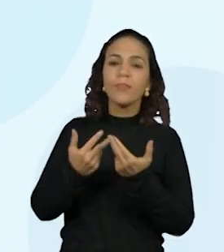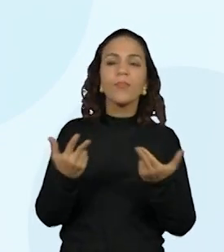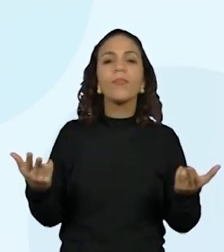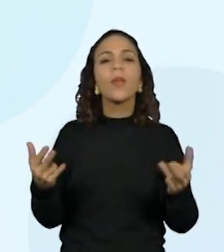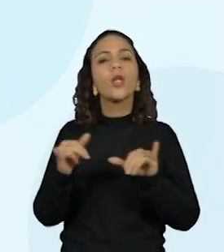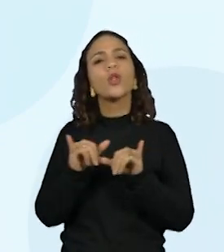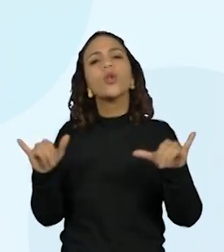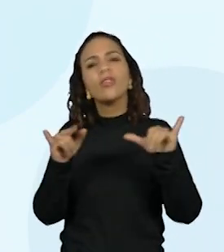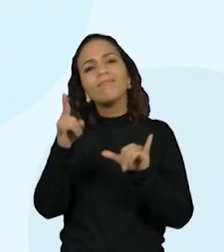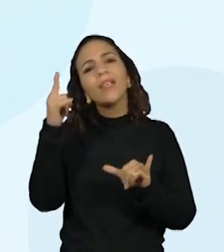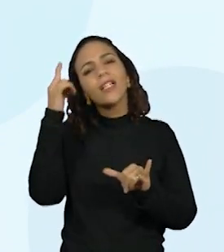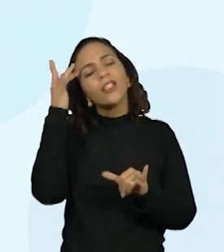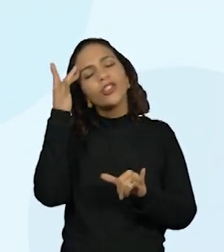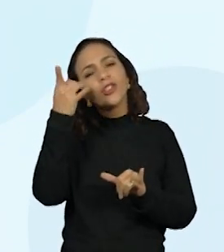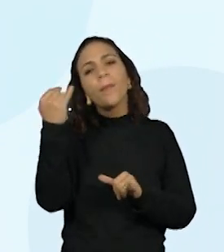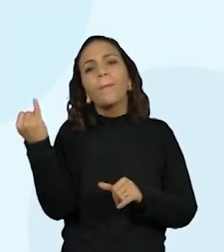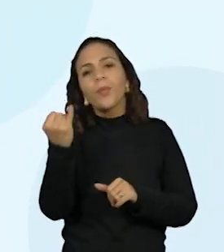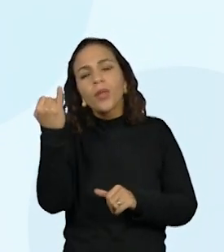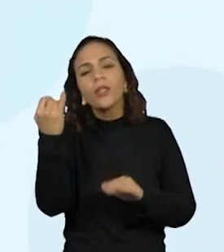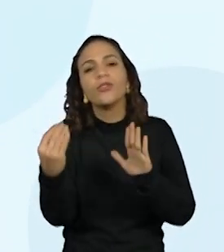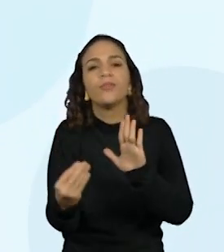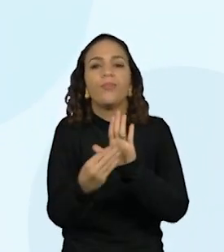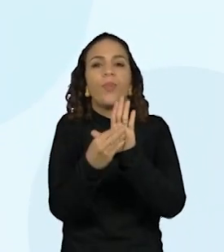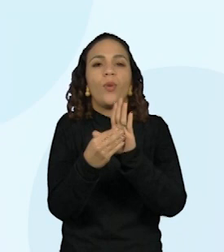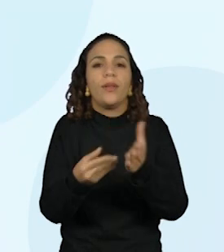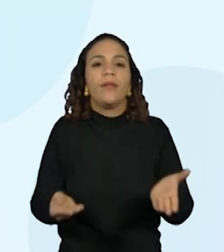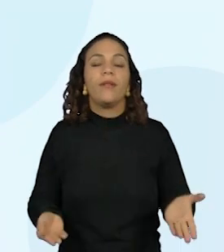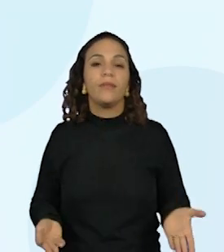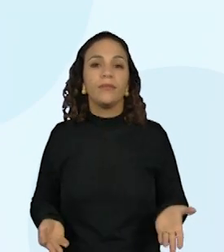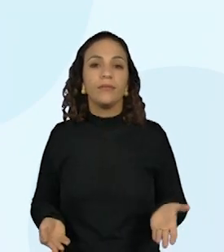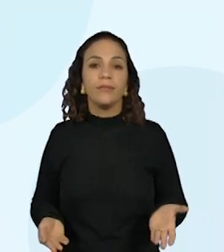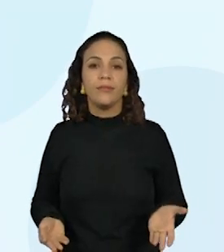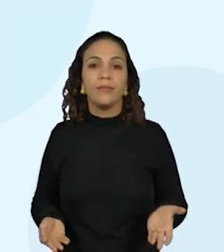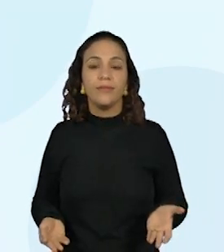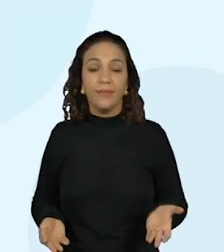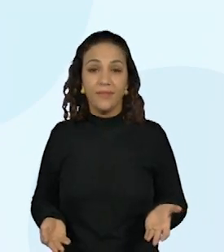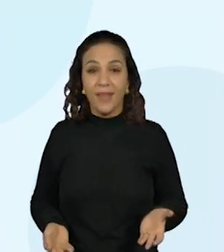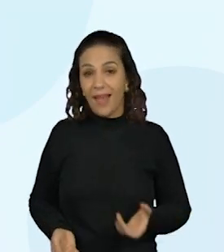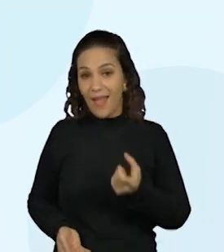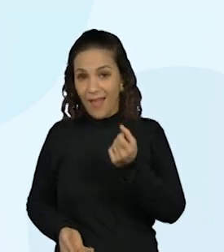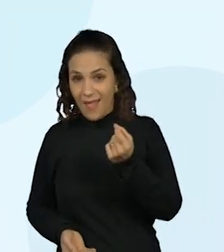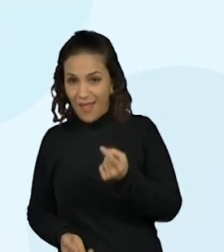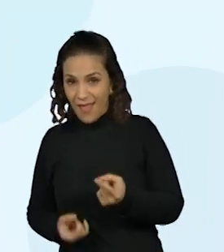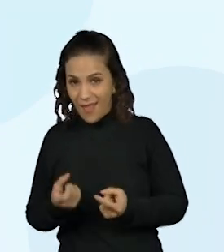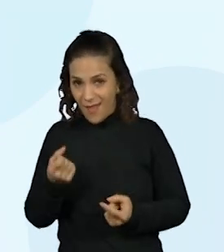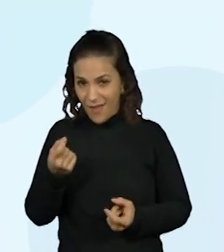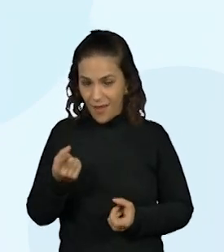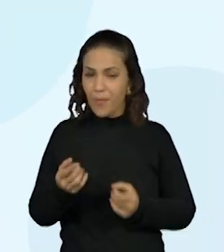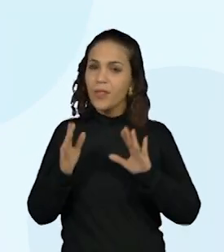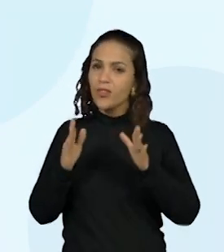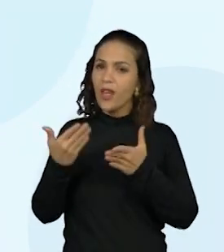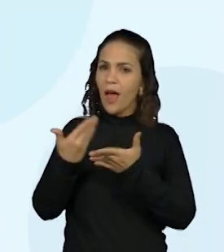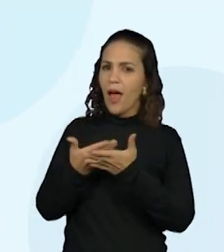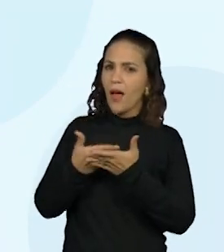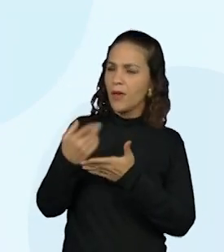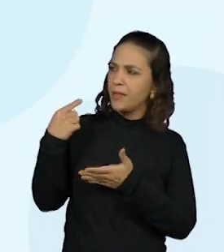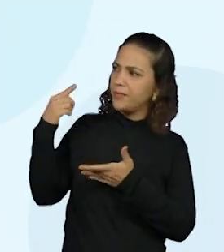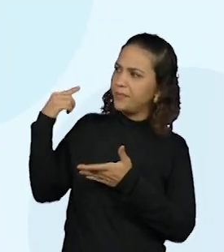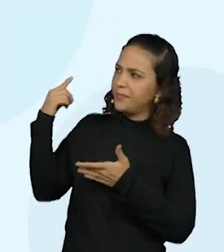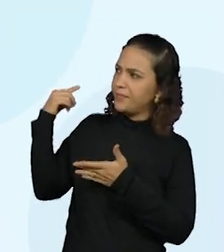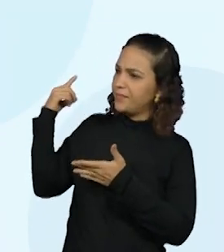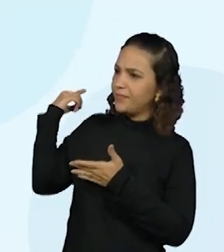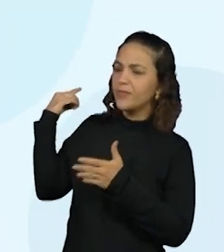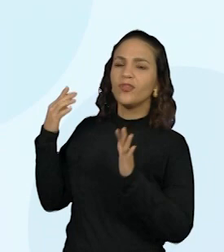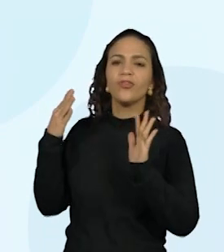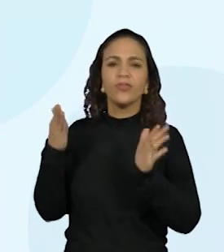que eu devo escrever aqui? Ora, algumas coisas já foram abordadas, inclusive, em outras aulas, e vocês já